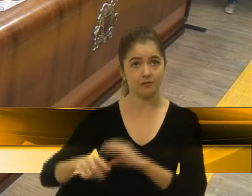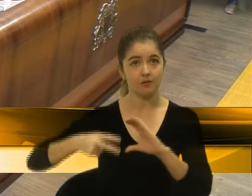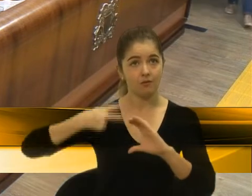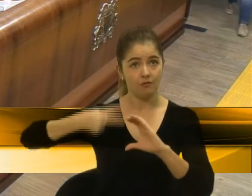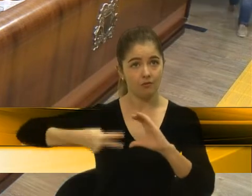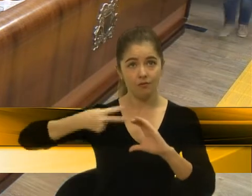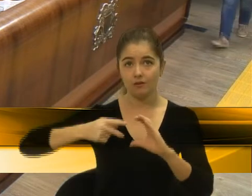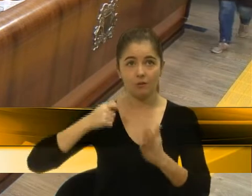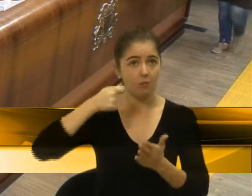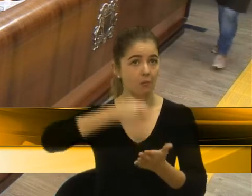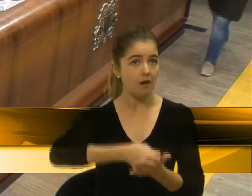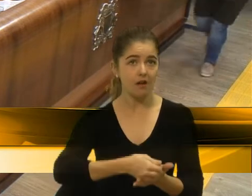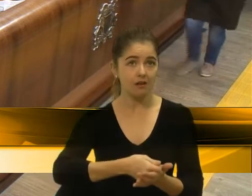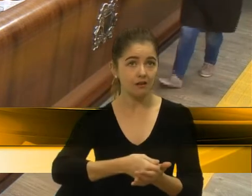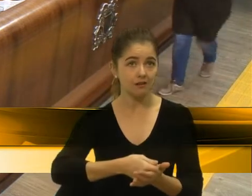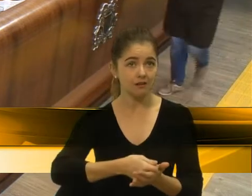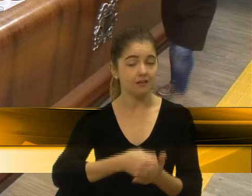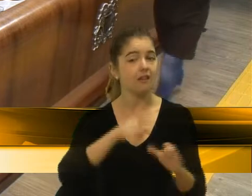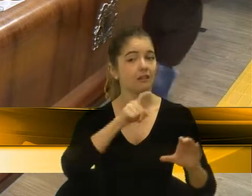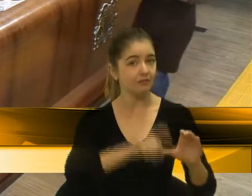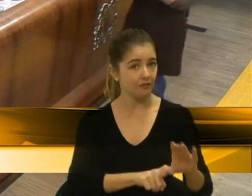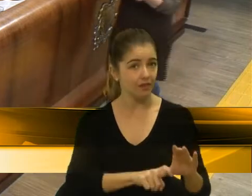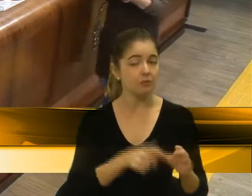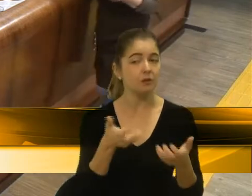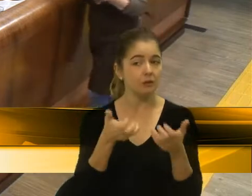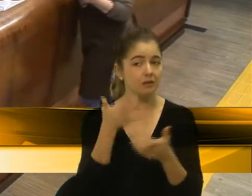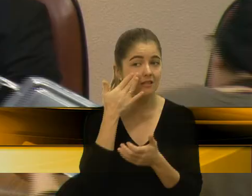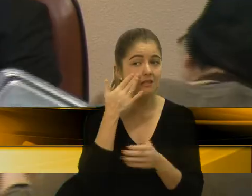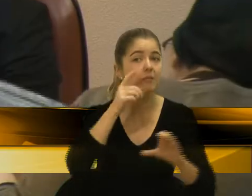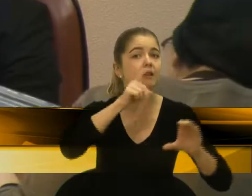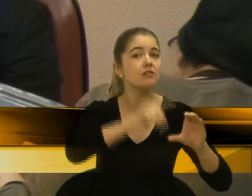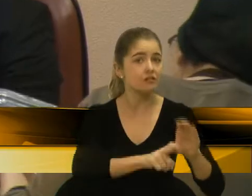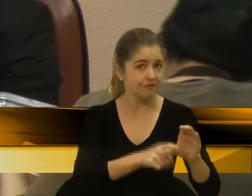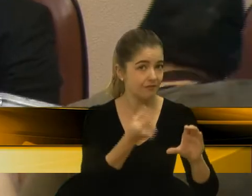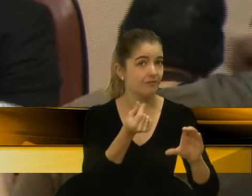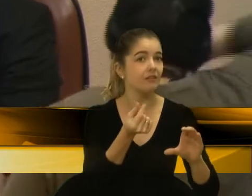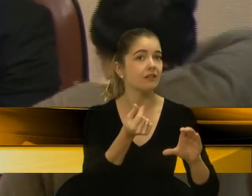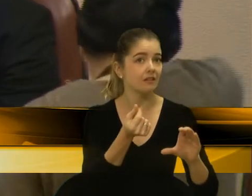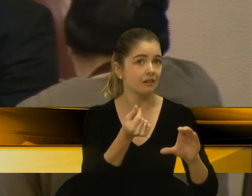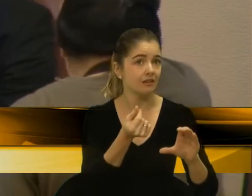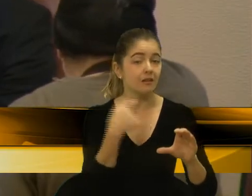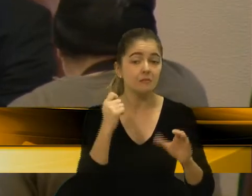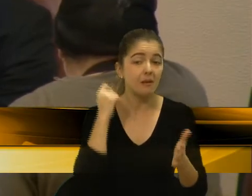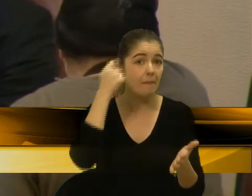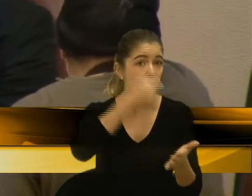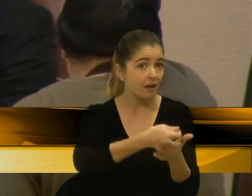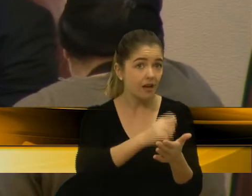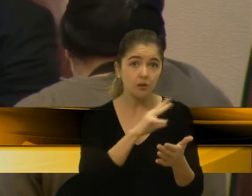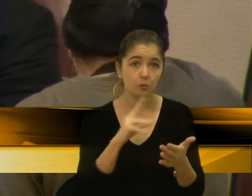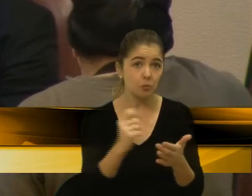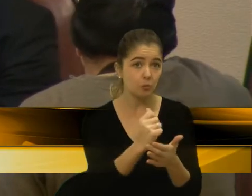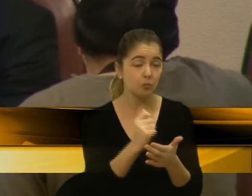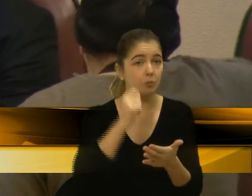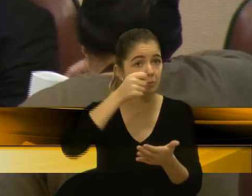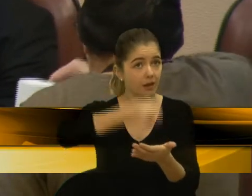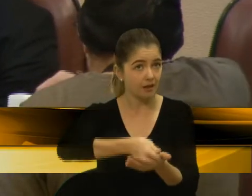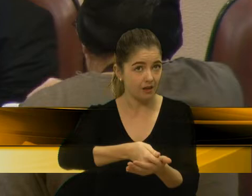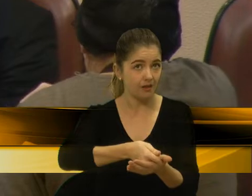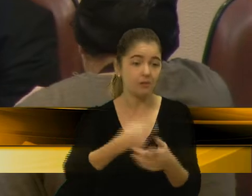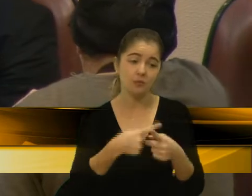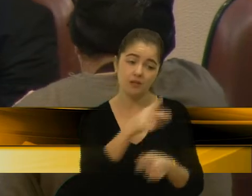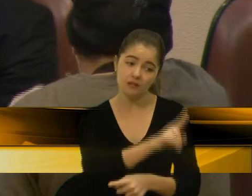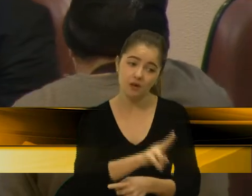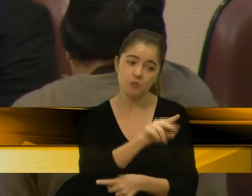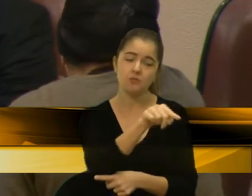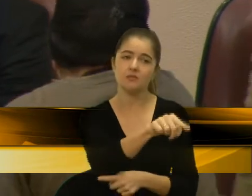tem que pagar. Então, eu estou curioso para saber quanto é que ele deve e que ele pague todos os centavos devidos ao governo do Estado, porque está ocupando uma área pública. Então,